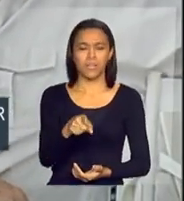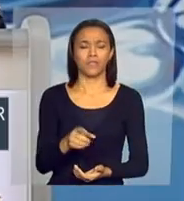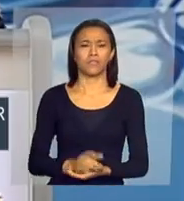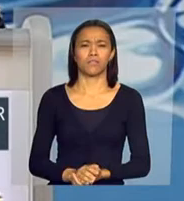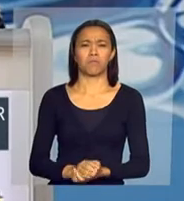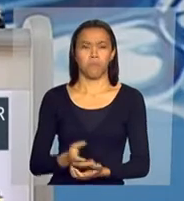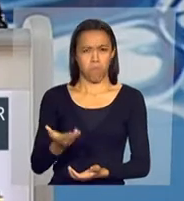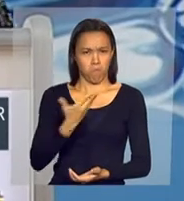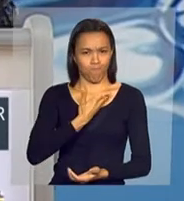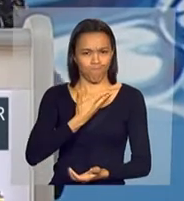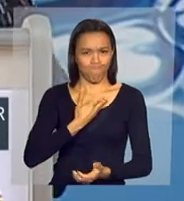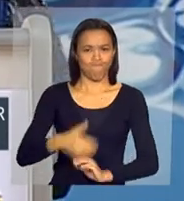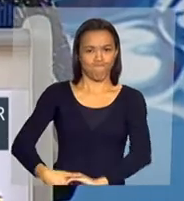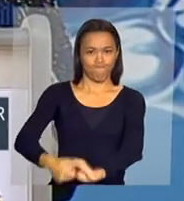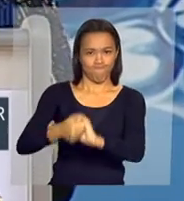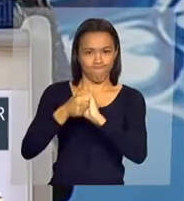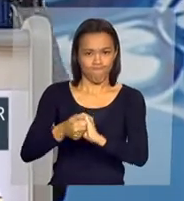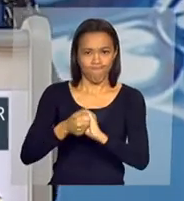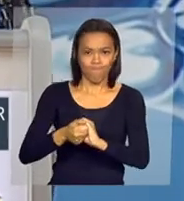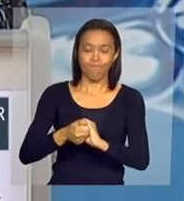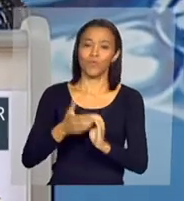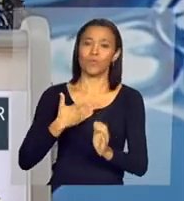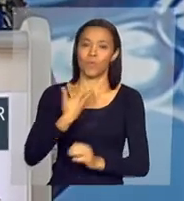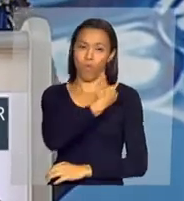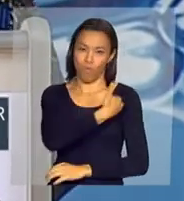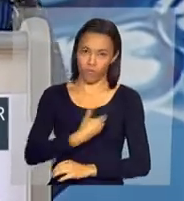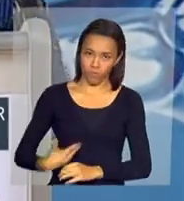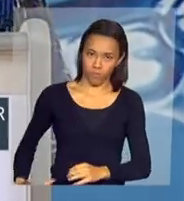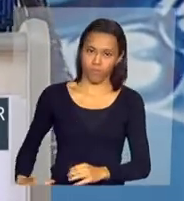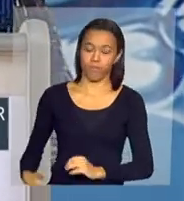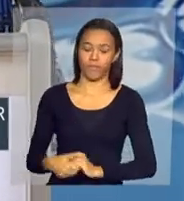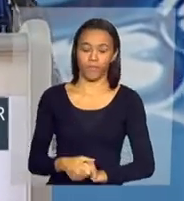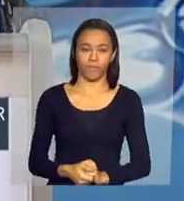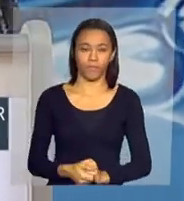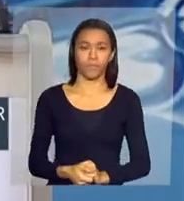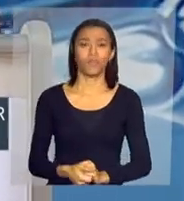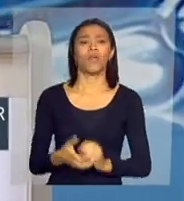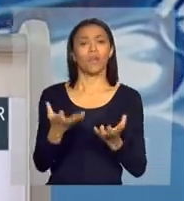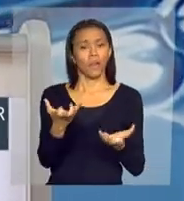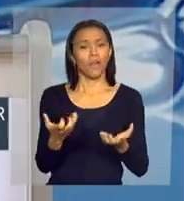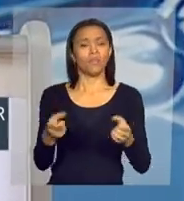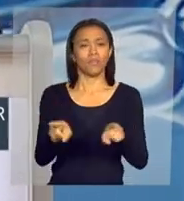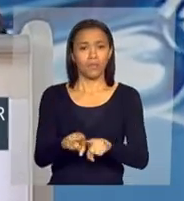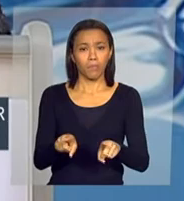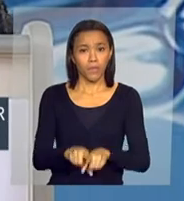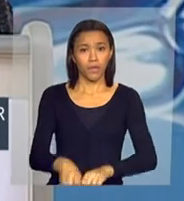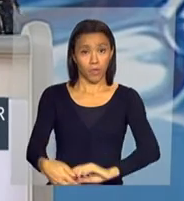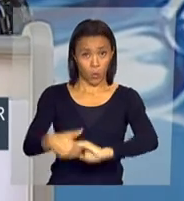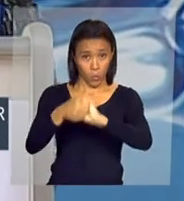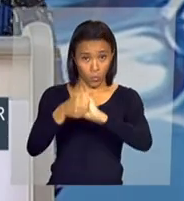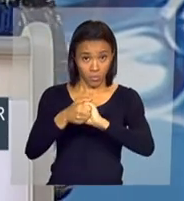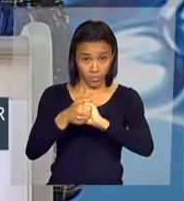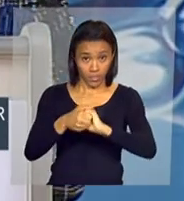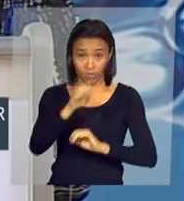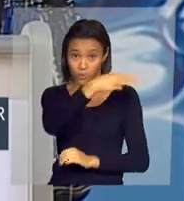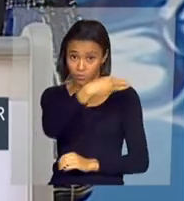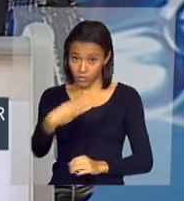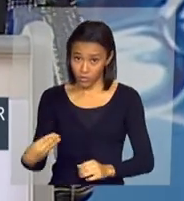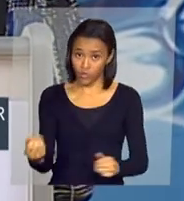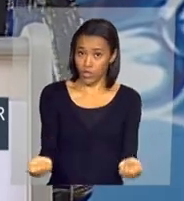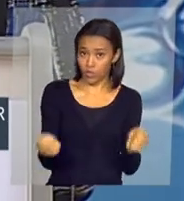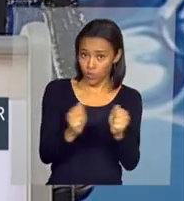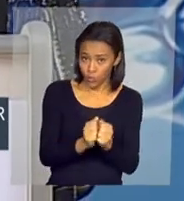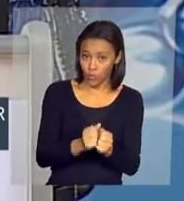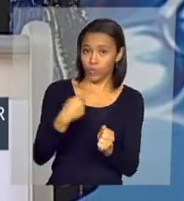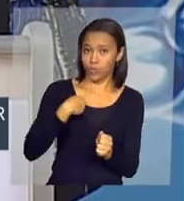grandes parceiros do meu governo. Queria cumprimentar os ministros que me acompanham